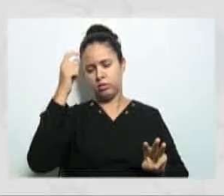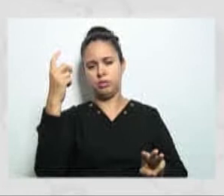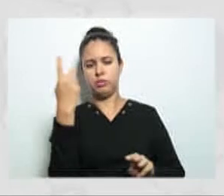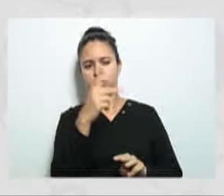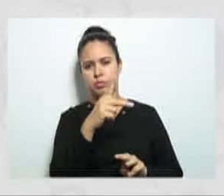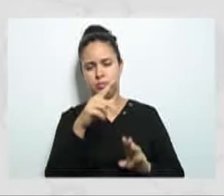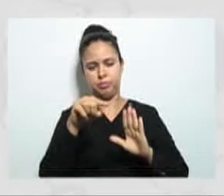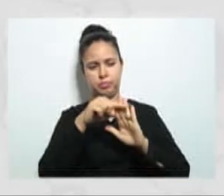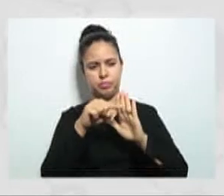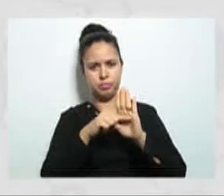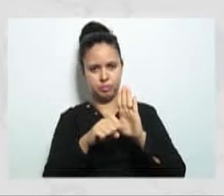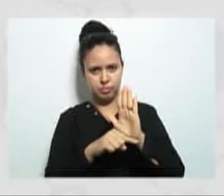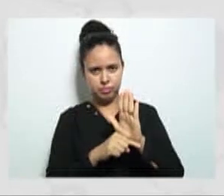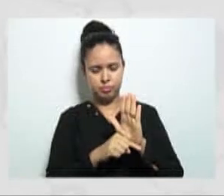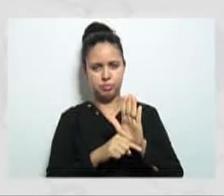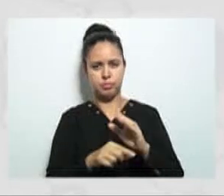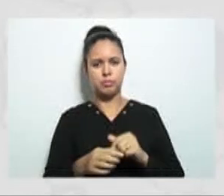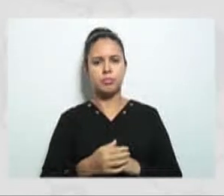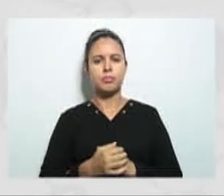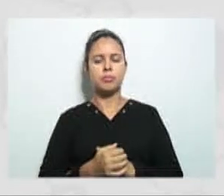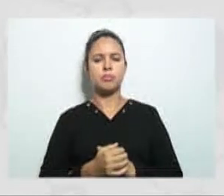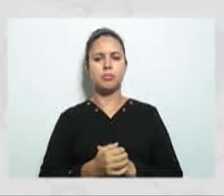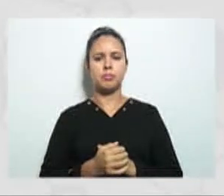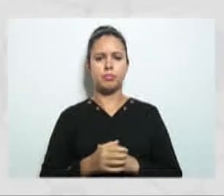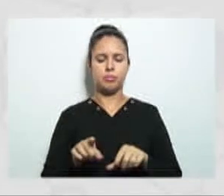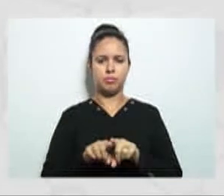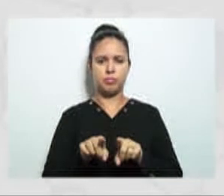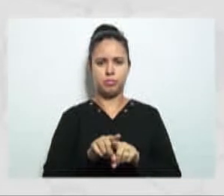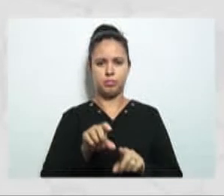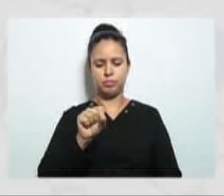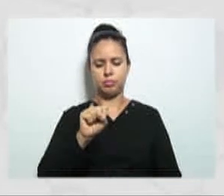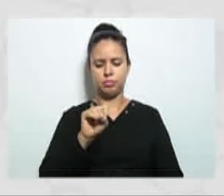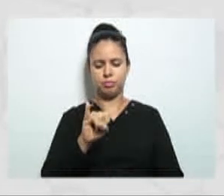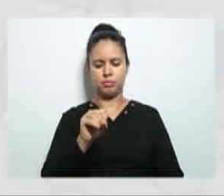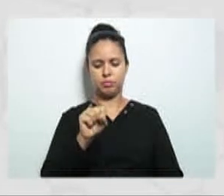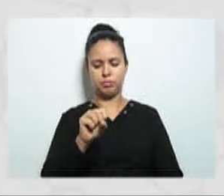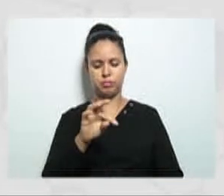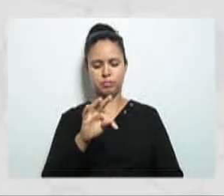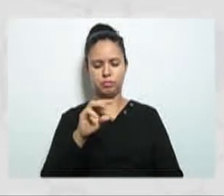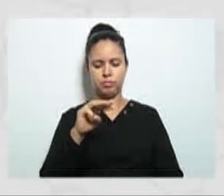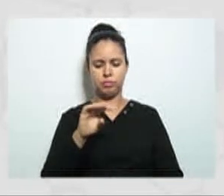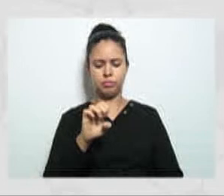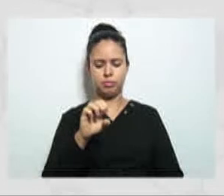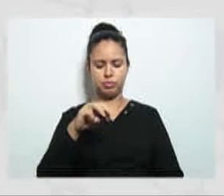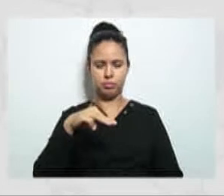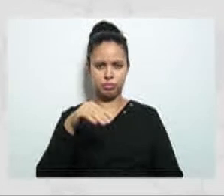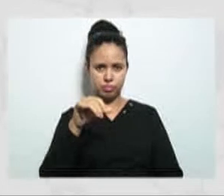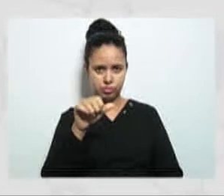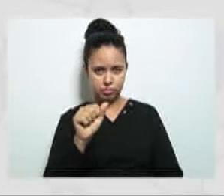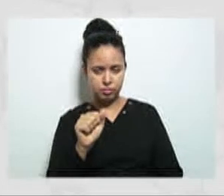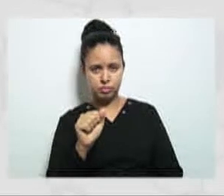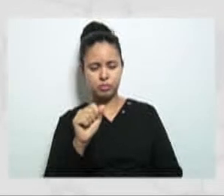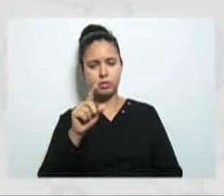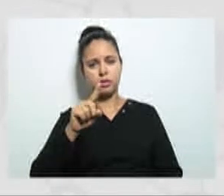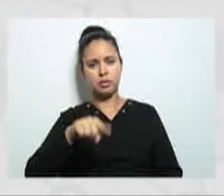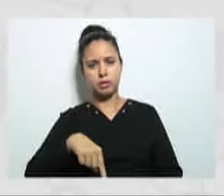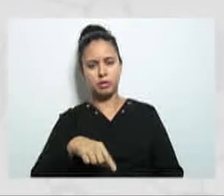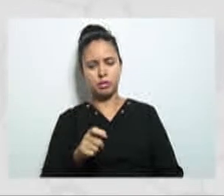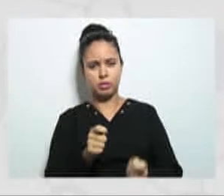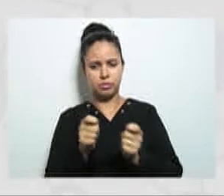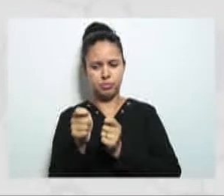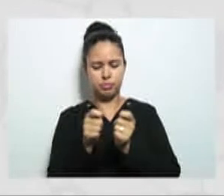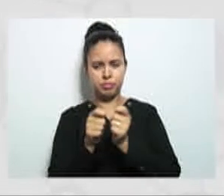daqueles componentes. O sistema operacional, gente, é um tipo de software utilizado para controlar